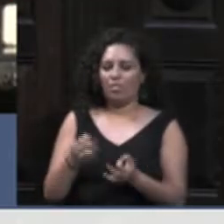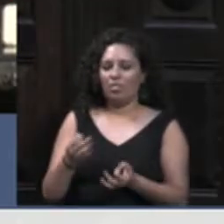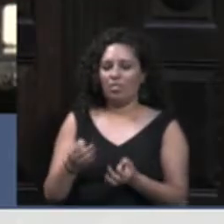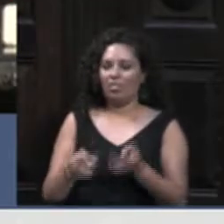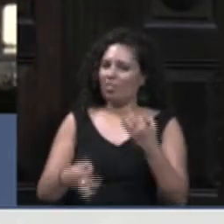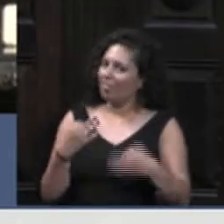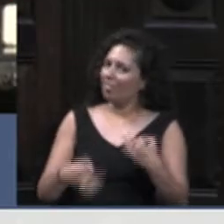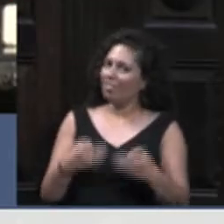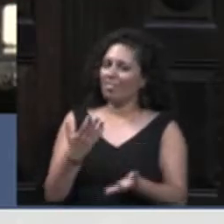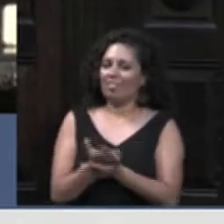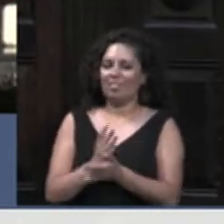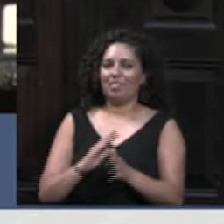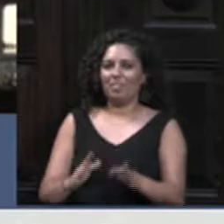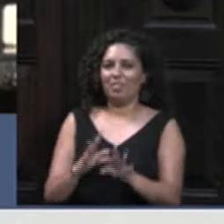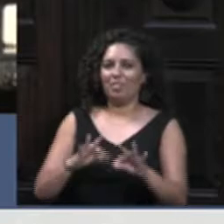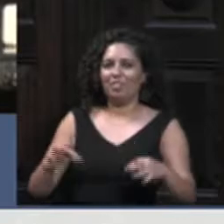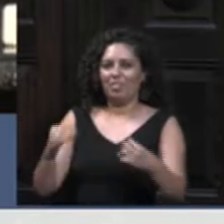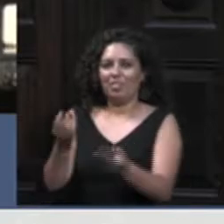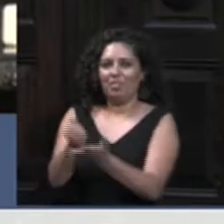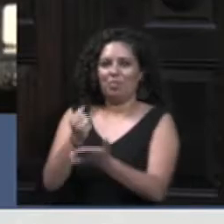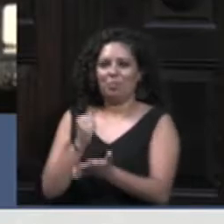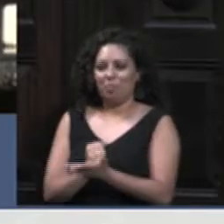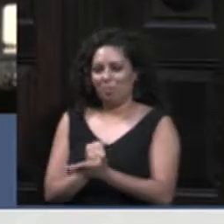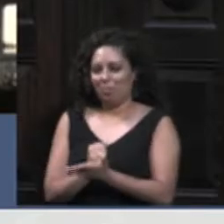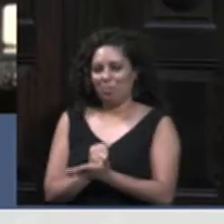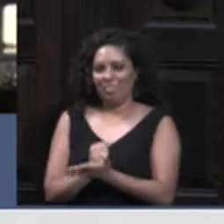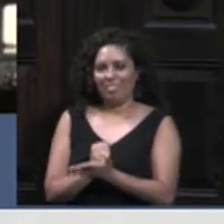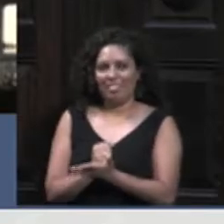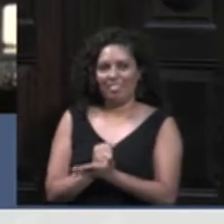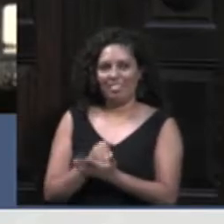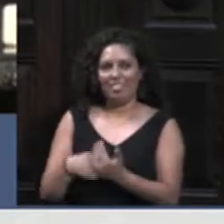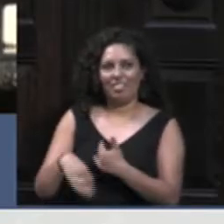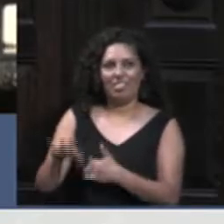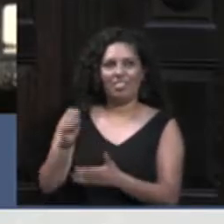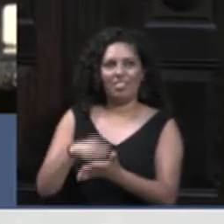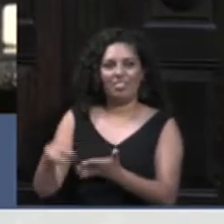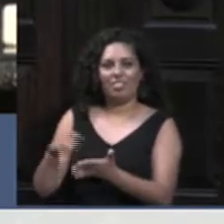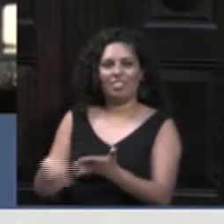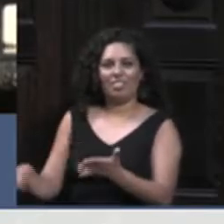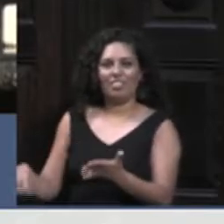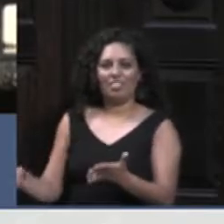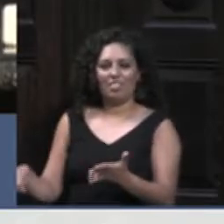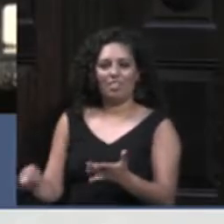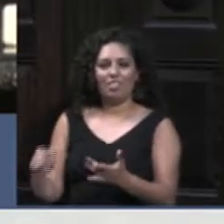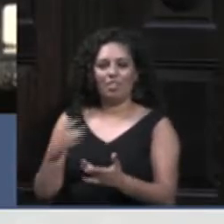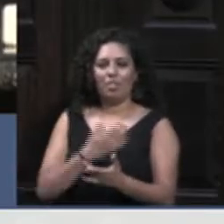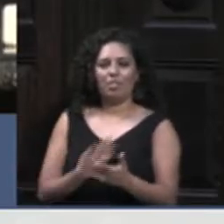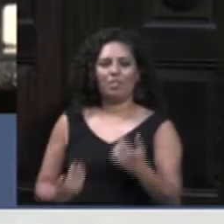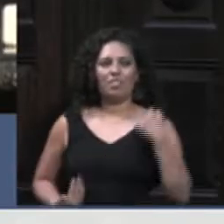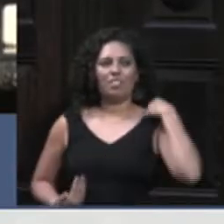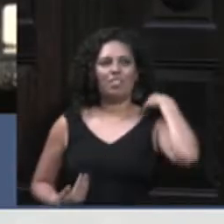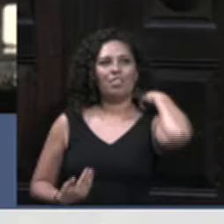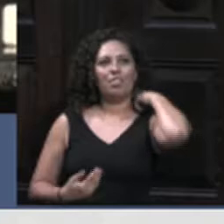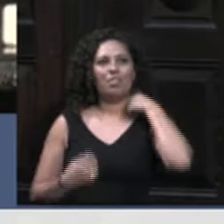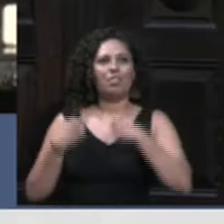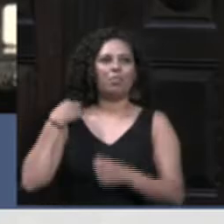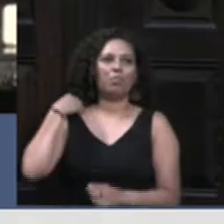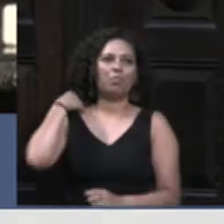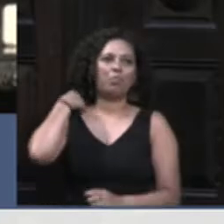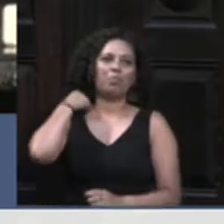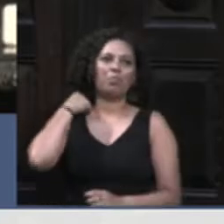que queira discutir, encerrar a discussão em votação. Senhores que aprovam a discussão, aprovado, vai ao autógrafo do governador. Presidência,